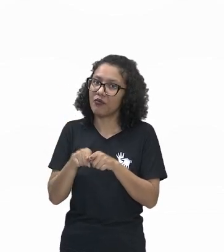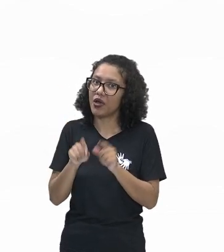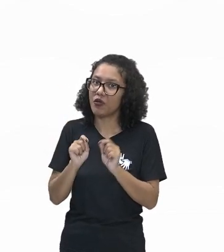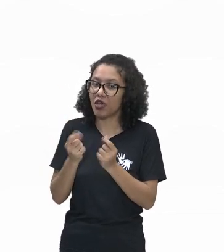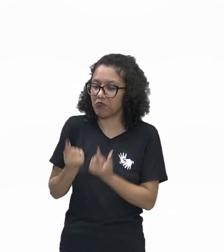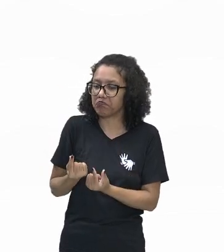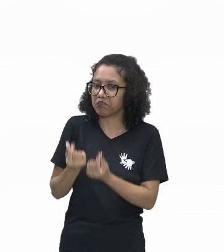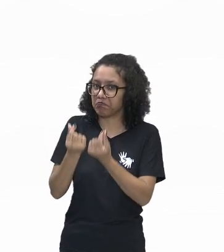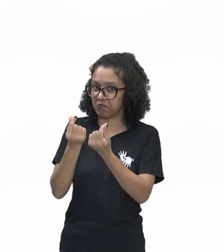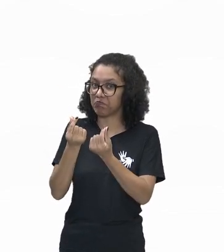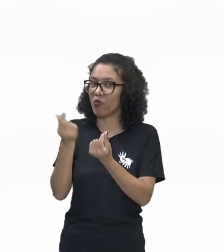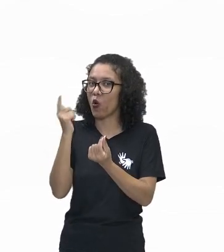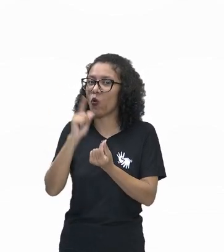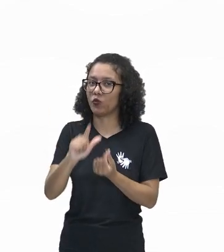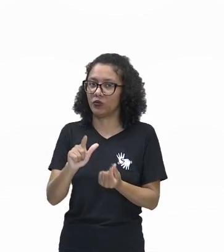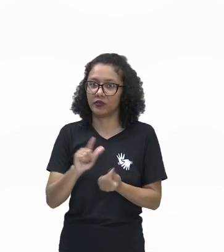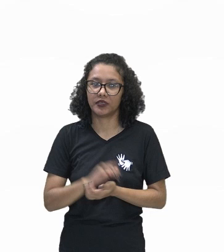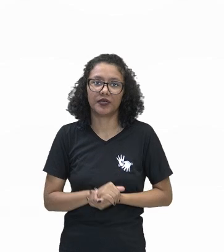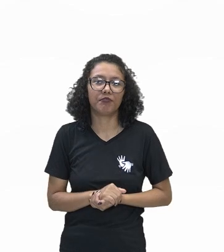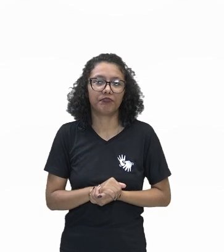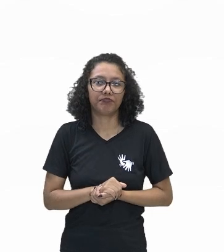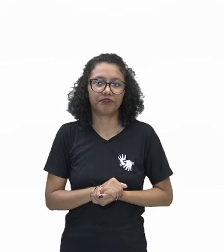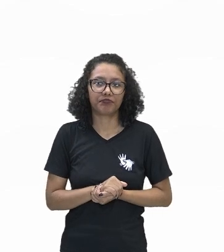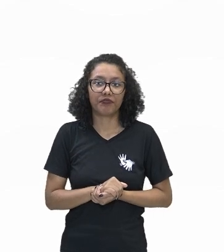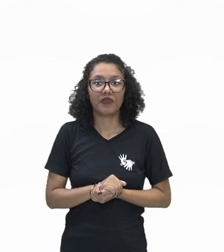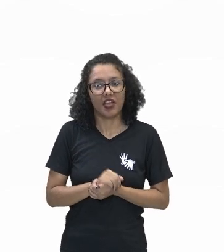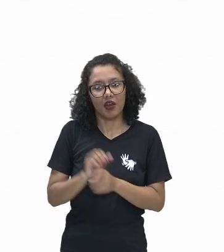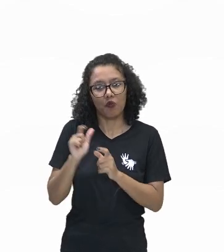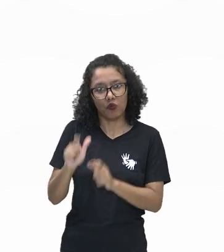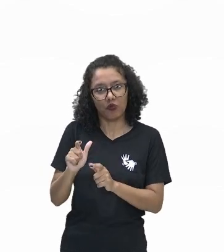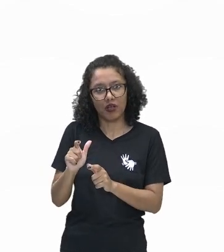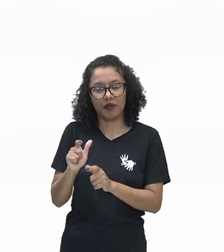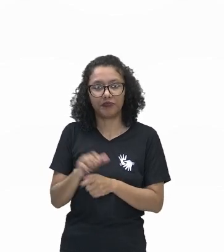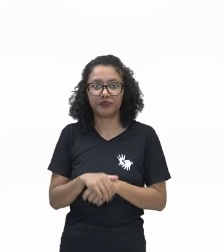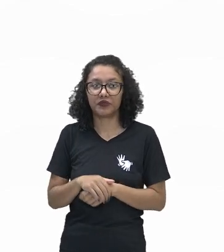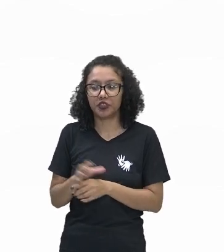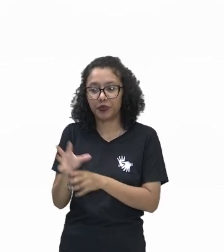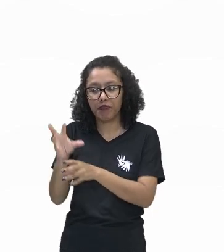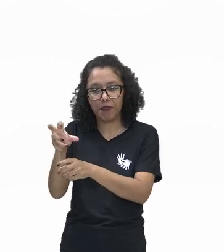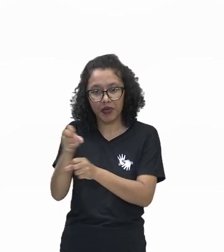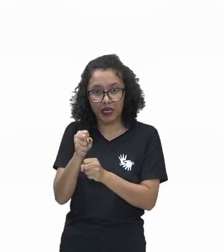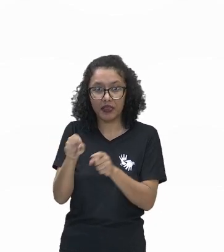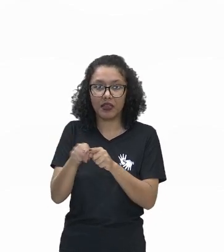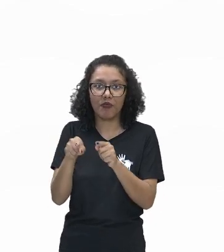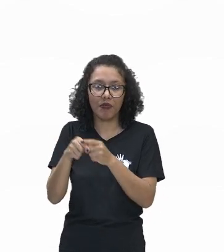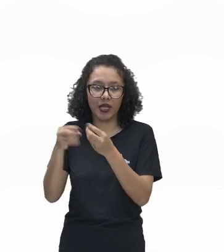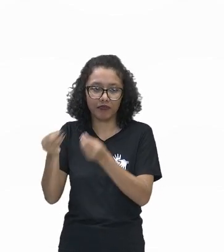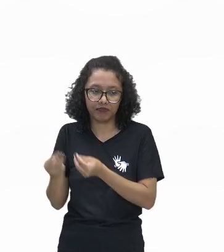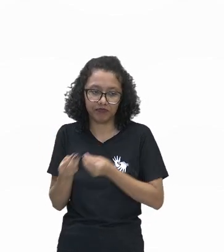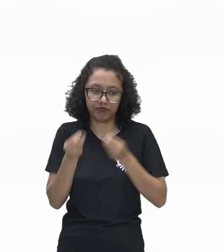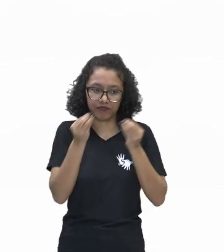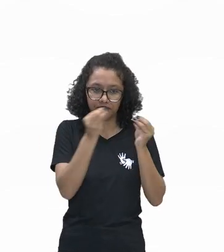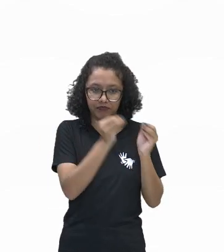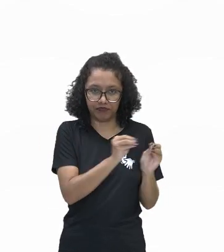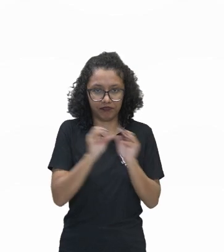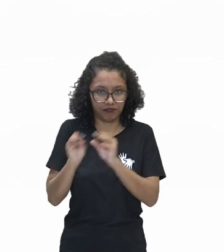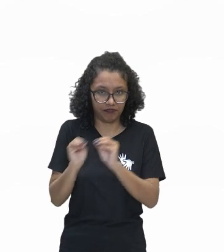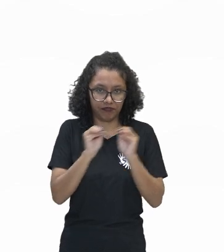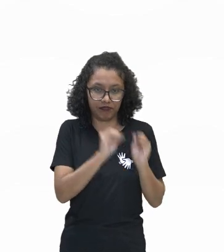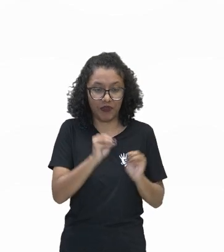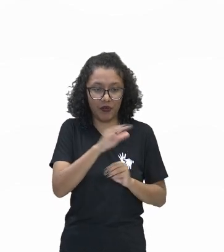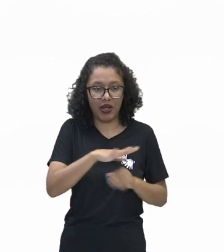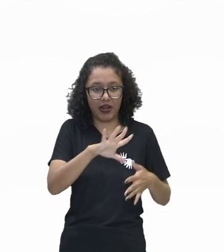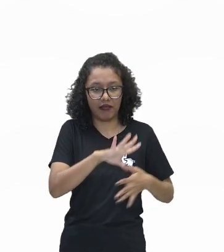esses territórios serviram como centros de captura e exportação de africanos para a América Portuguesa